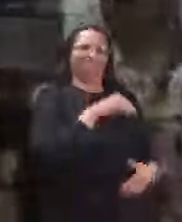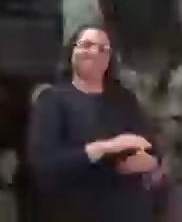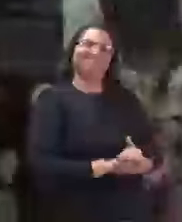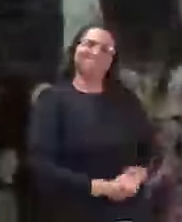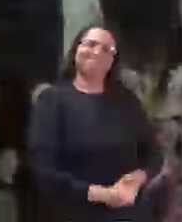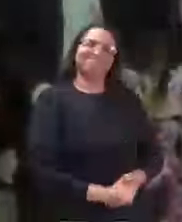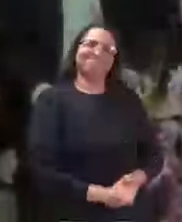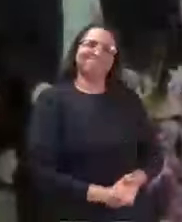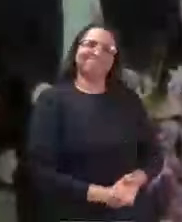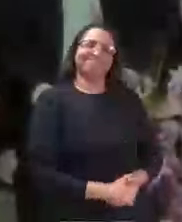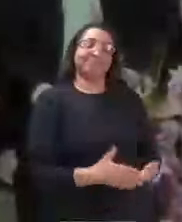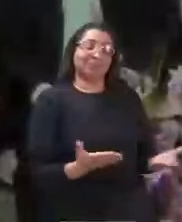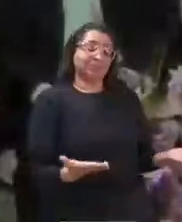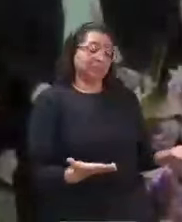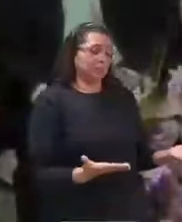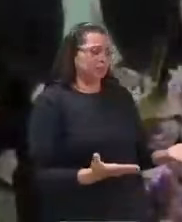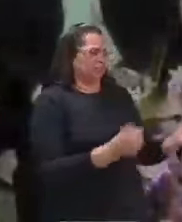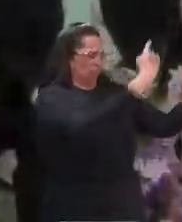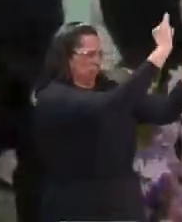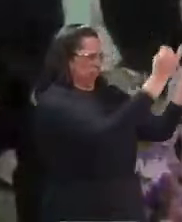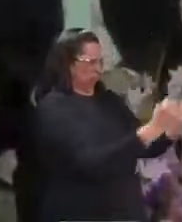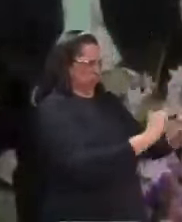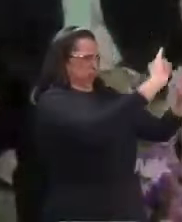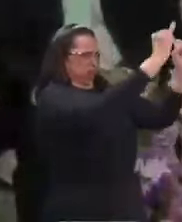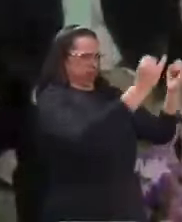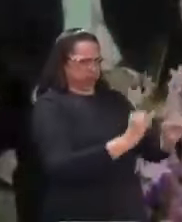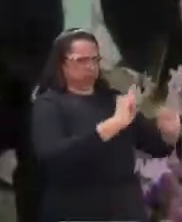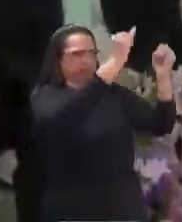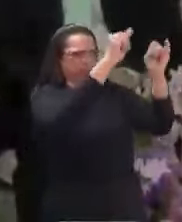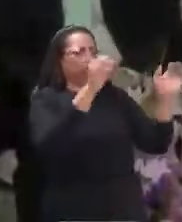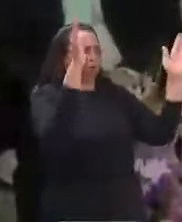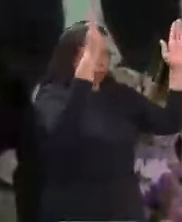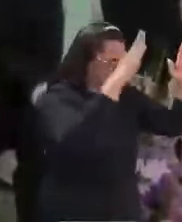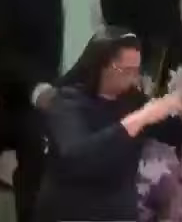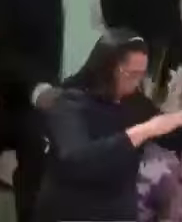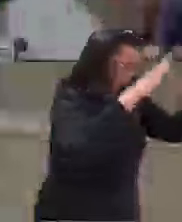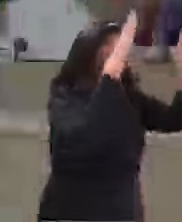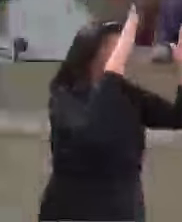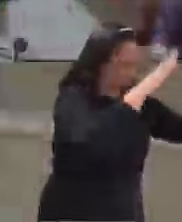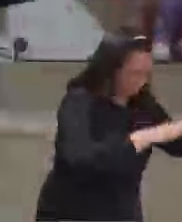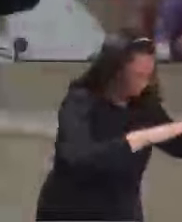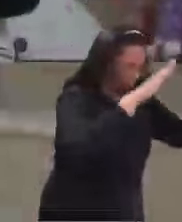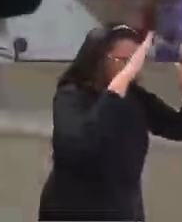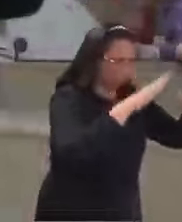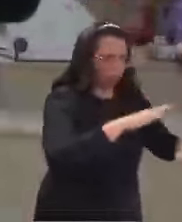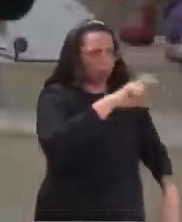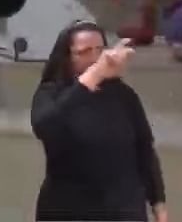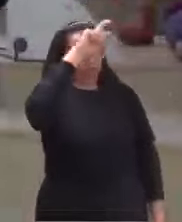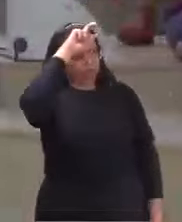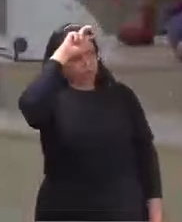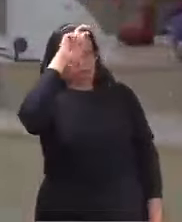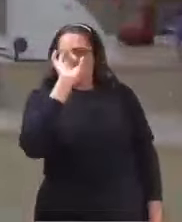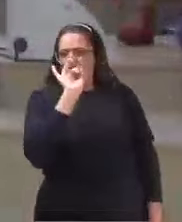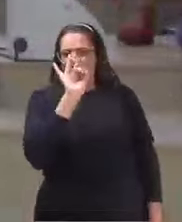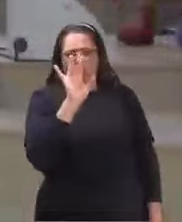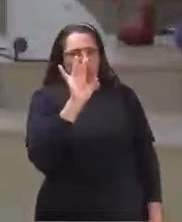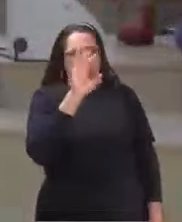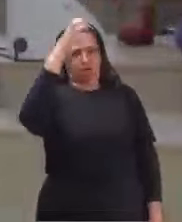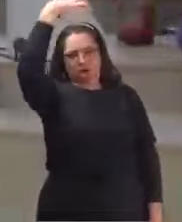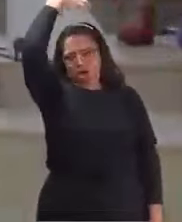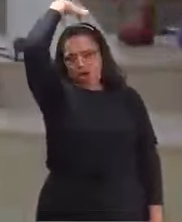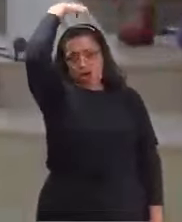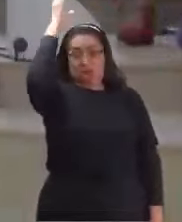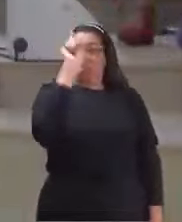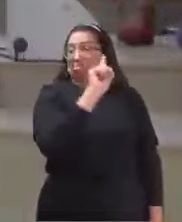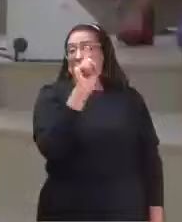eles tudo eram um Deuses mas Faraó não era só um rei Era um Deus para eles a manifestação maior a